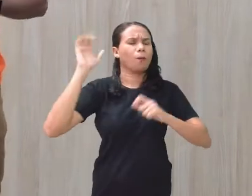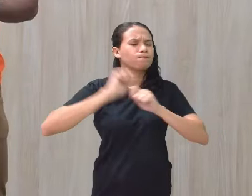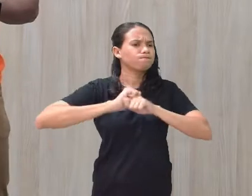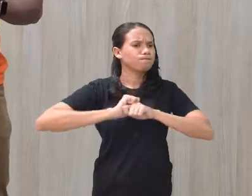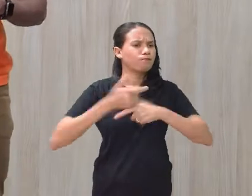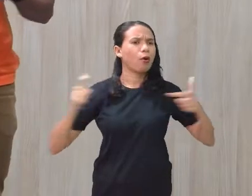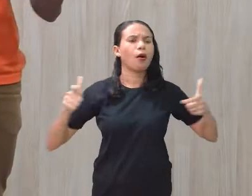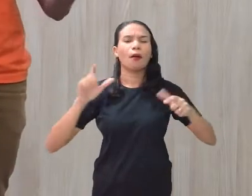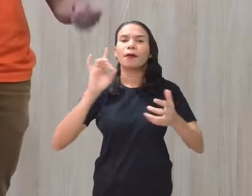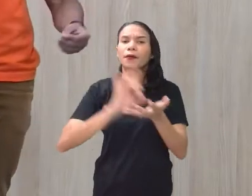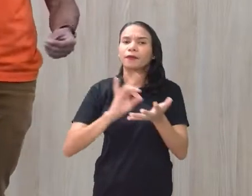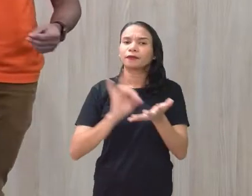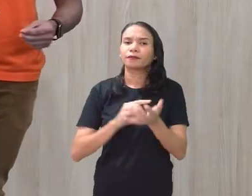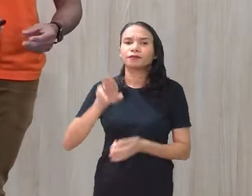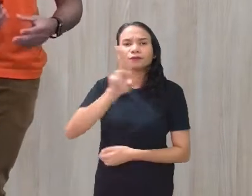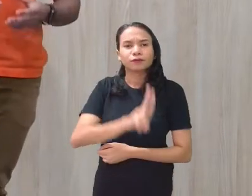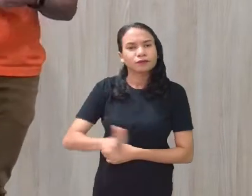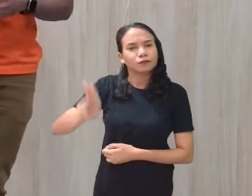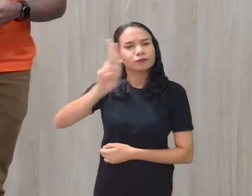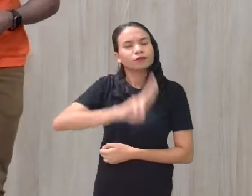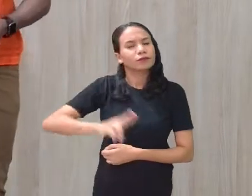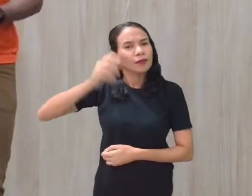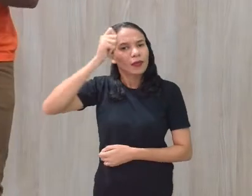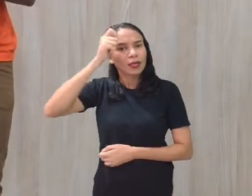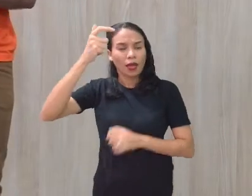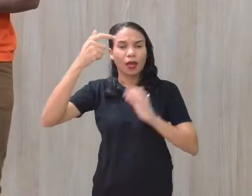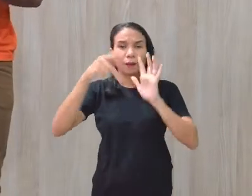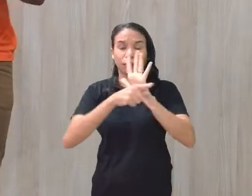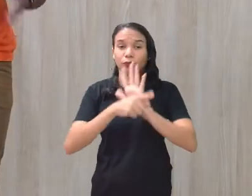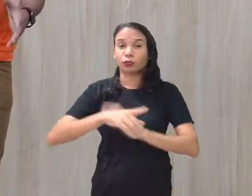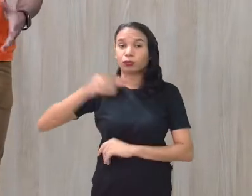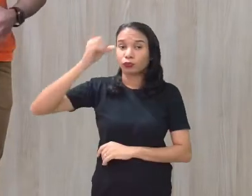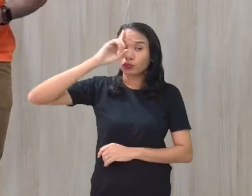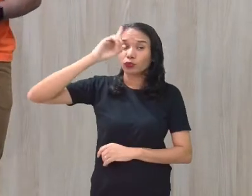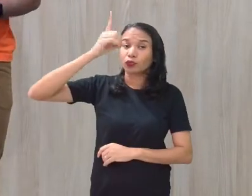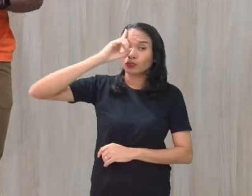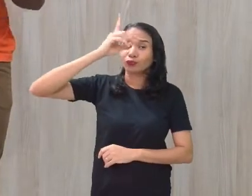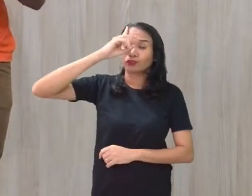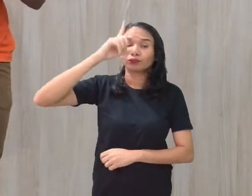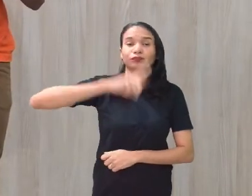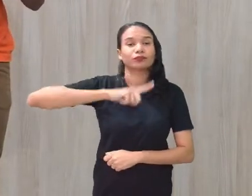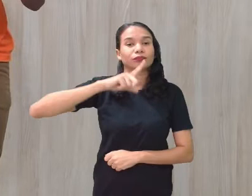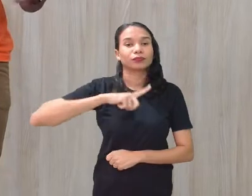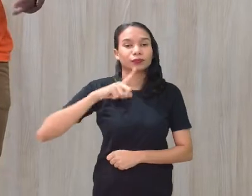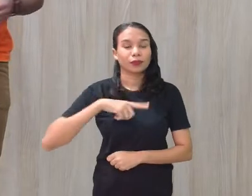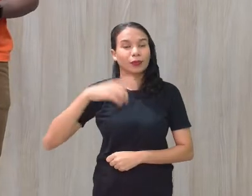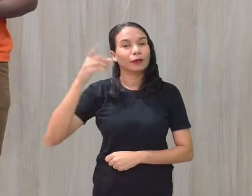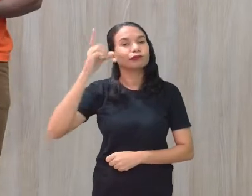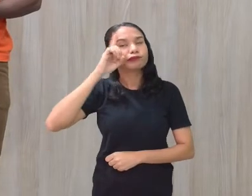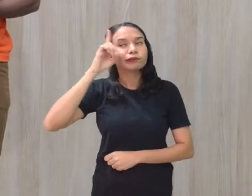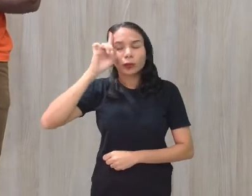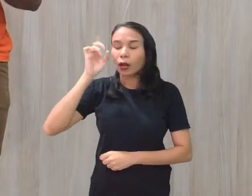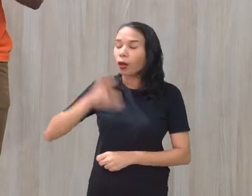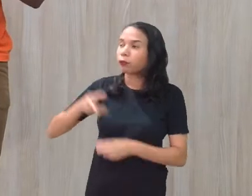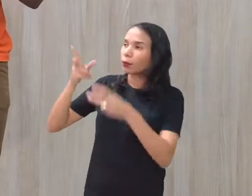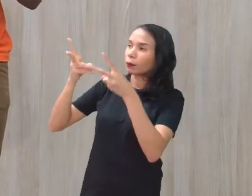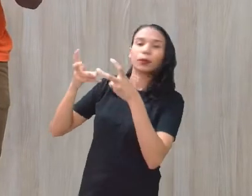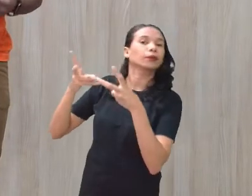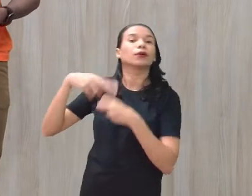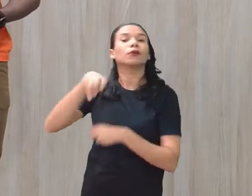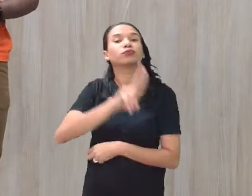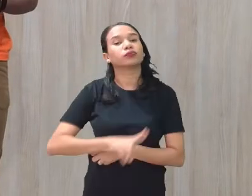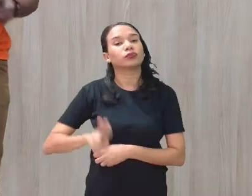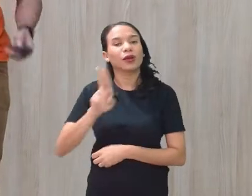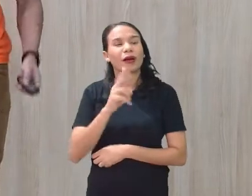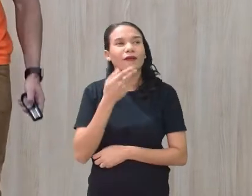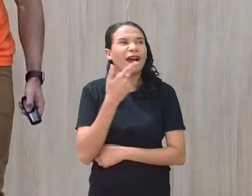na verdade, você utiliza essa ideia de fração todo dia, certo? Durante o seu dia a dia, mesmo se